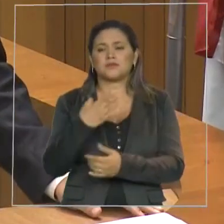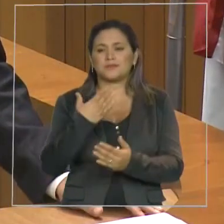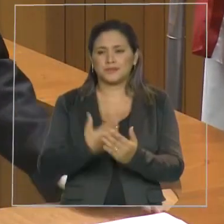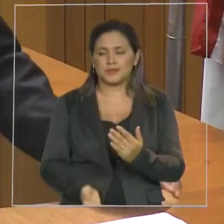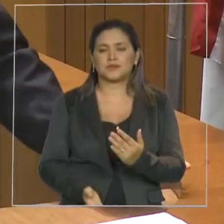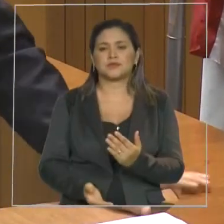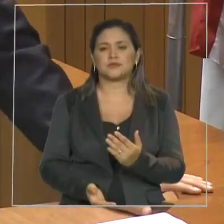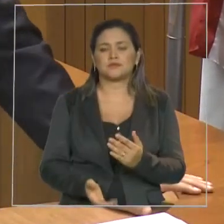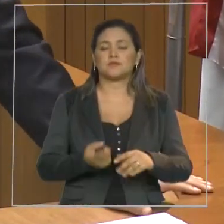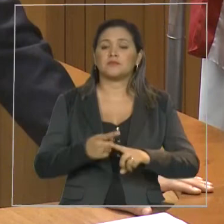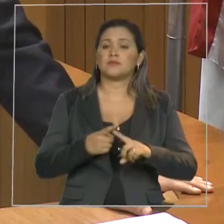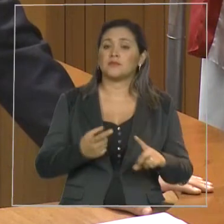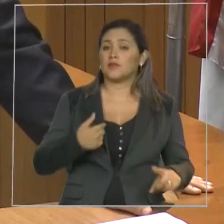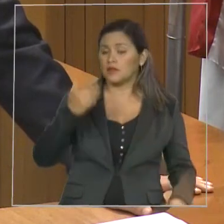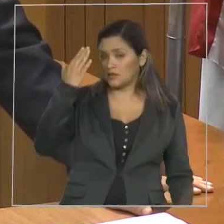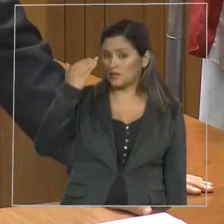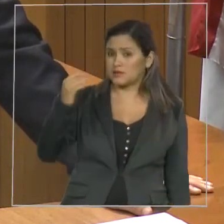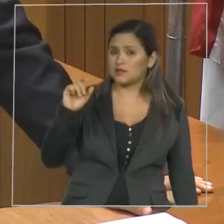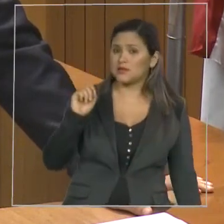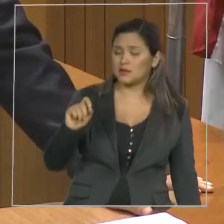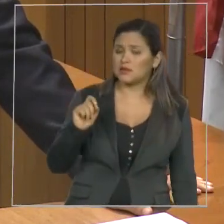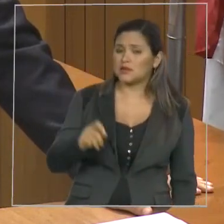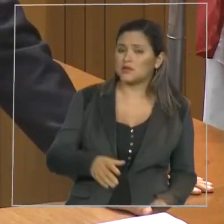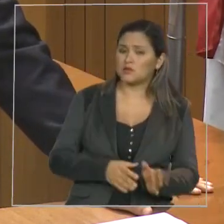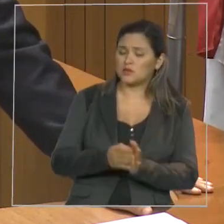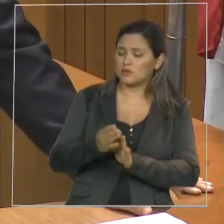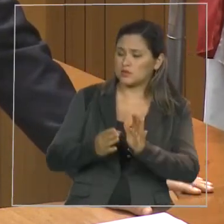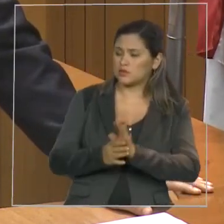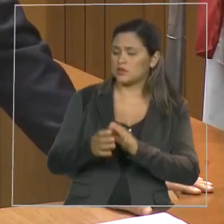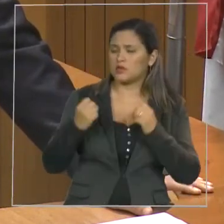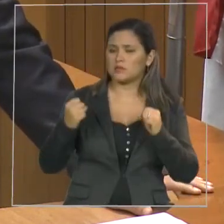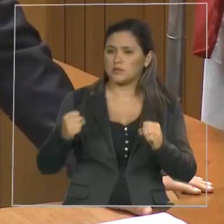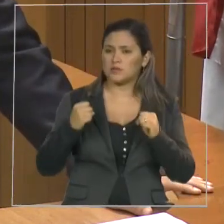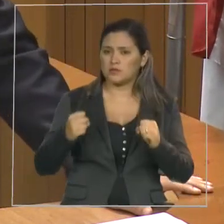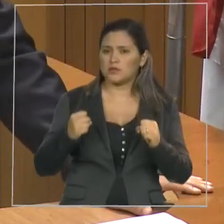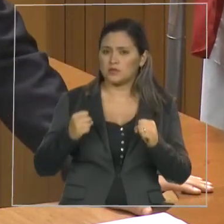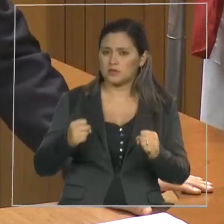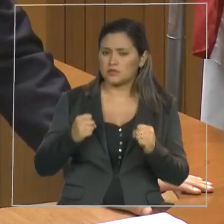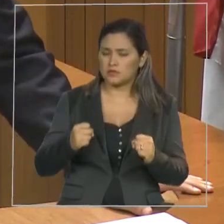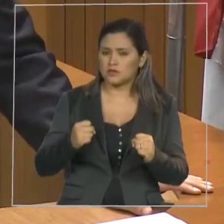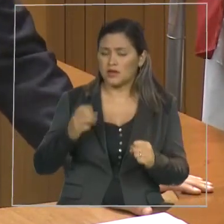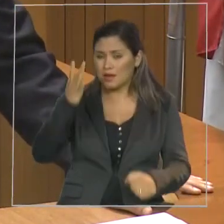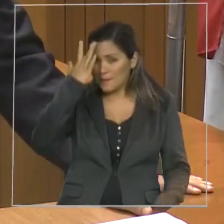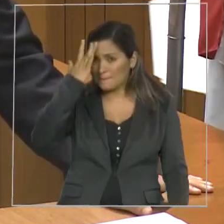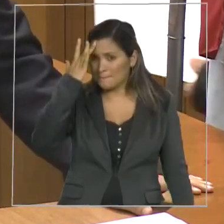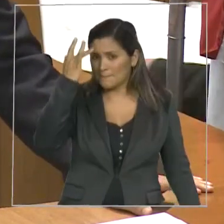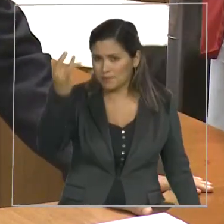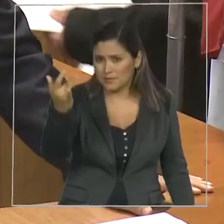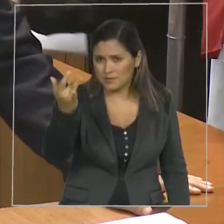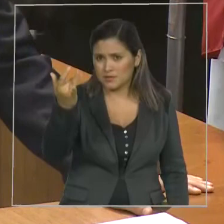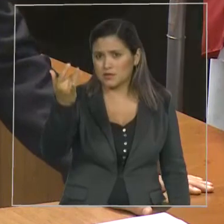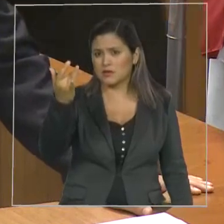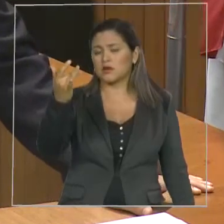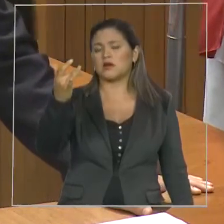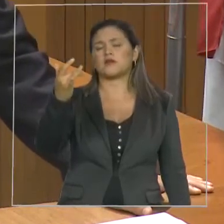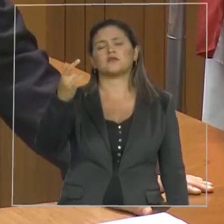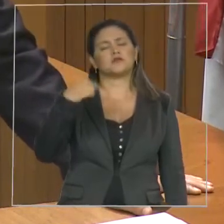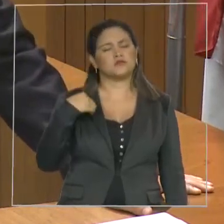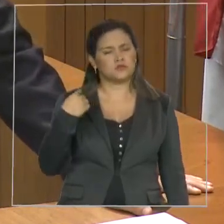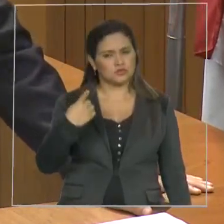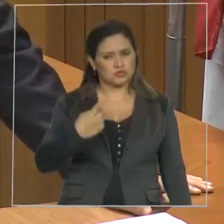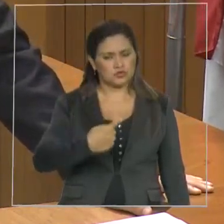em relação ao Conselho Estadual de Esportes e ao Fundo Estadual de Esporte, amanhã teremos a oportunidade